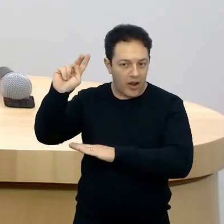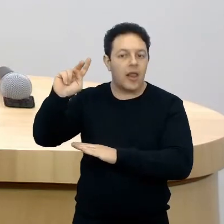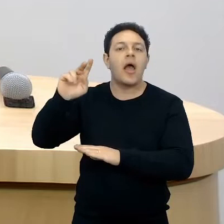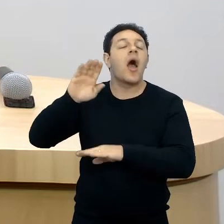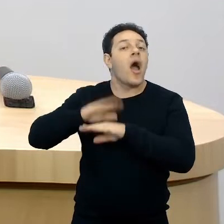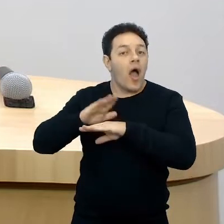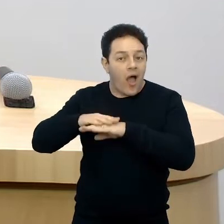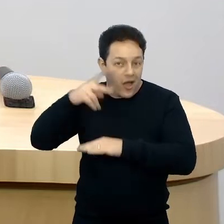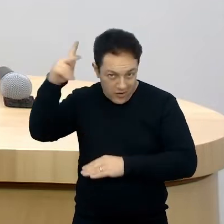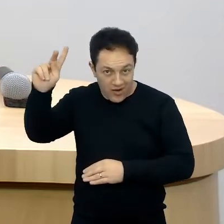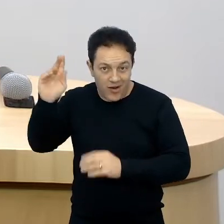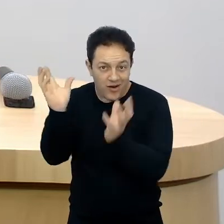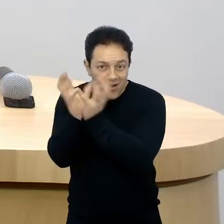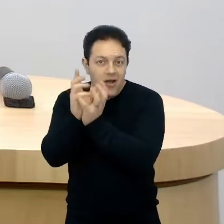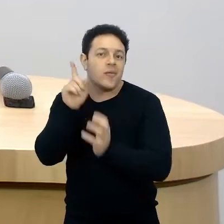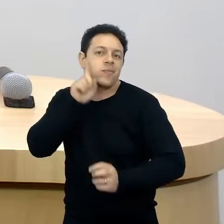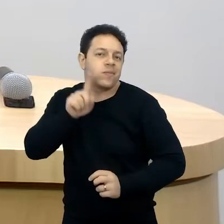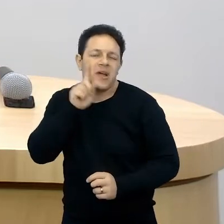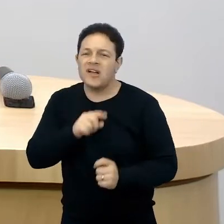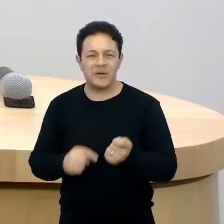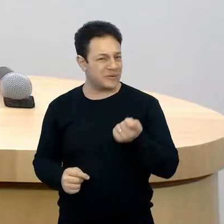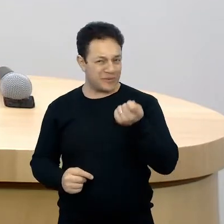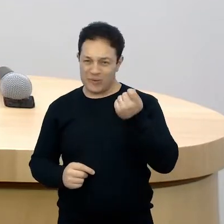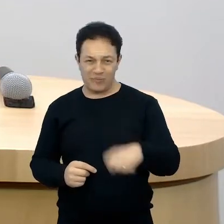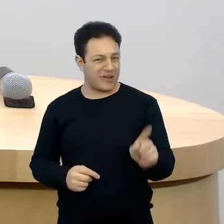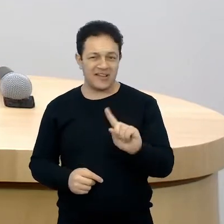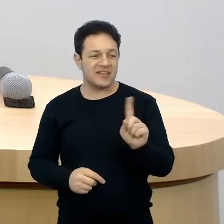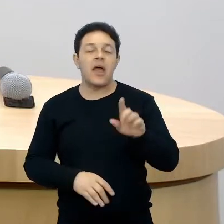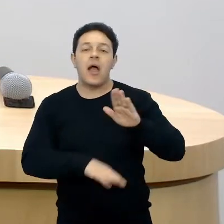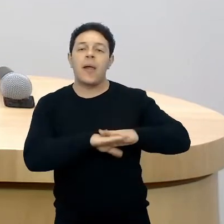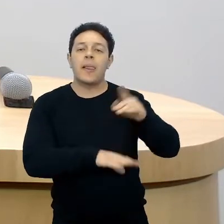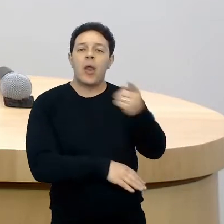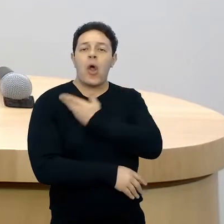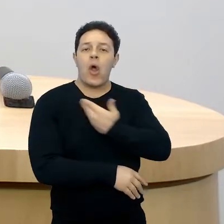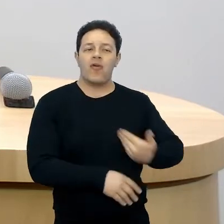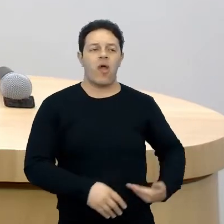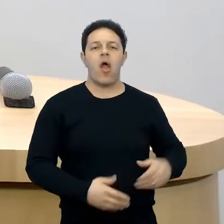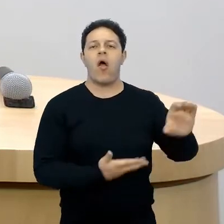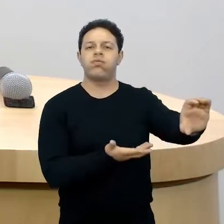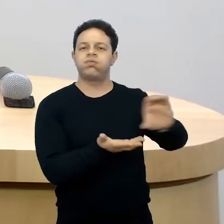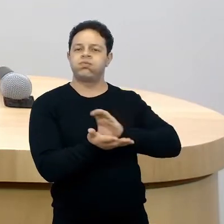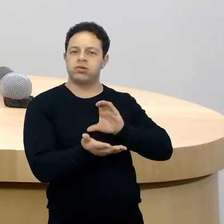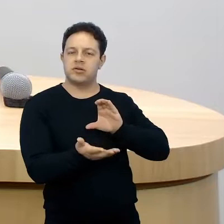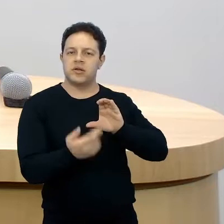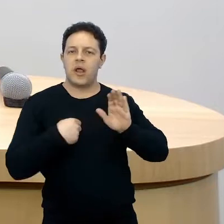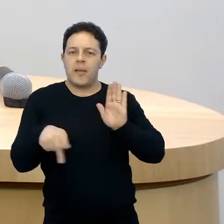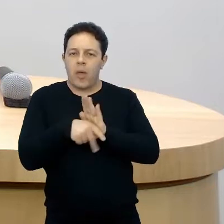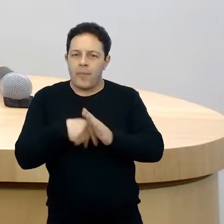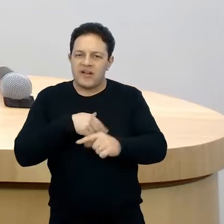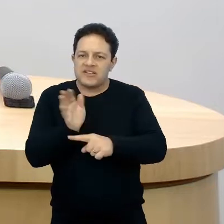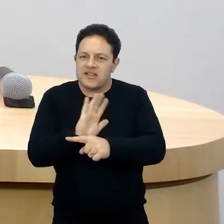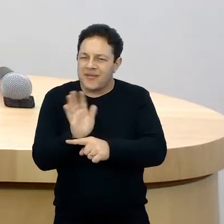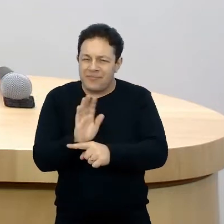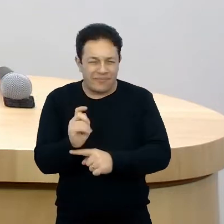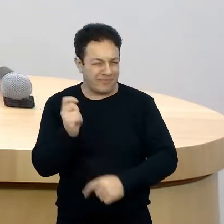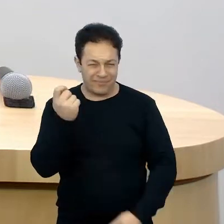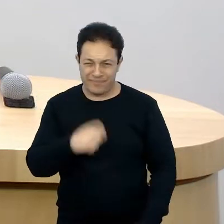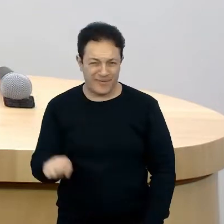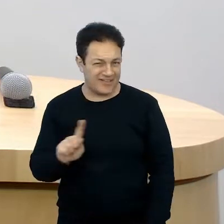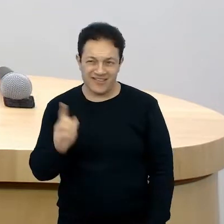não necessitam do Estado, eles não necessitam de recursos